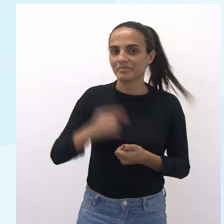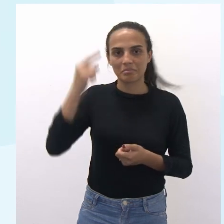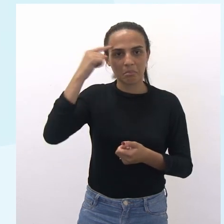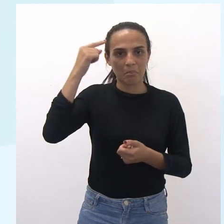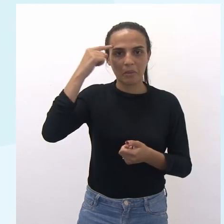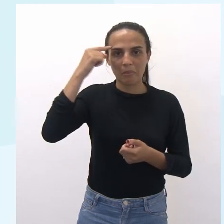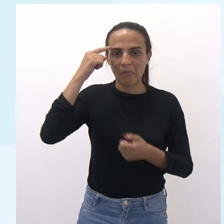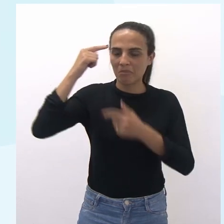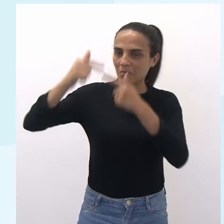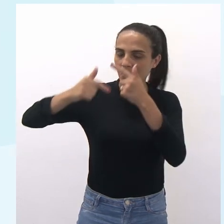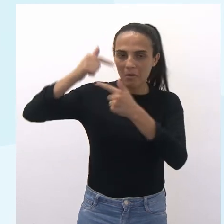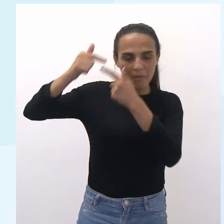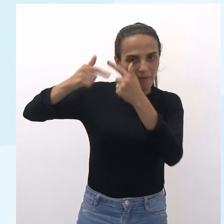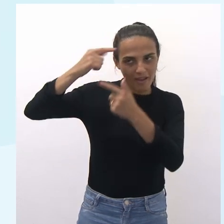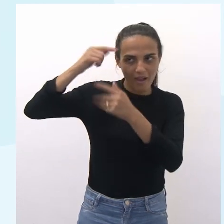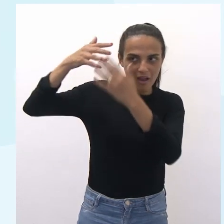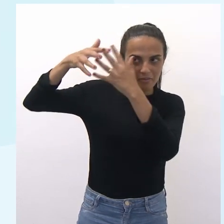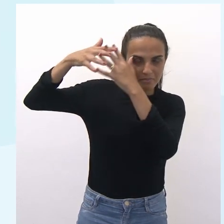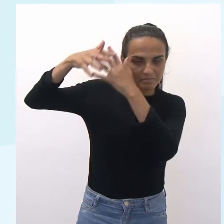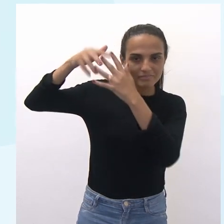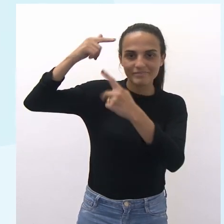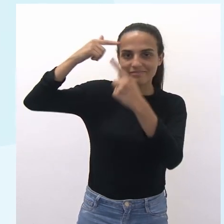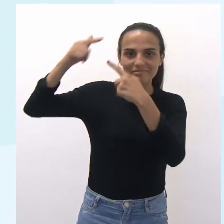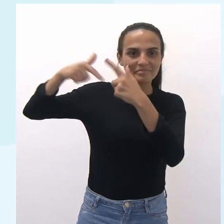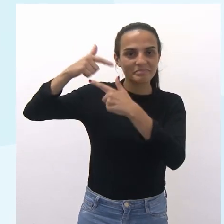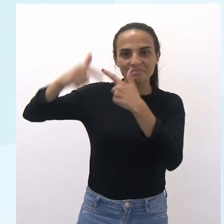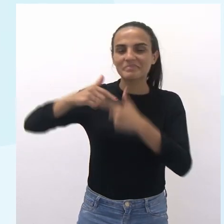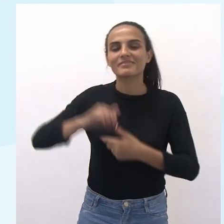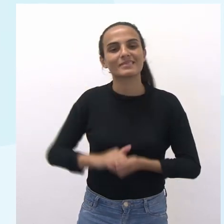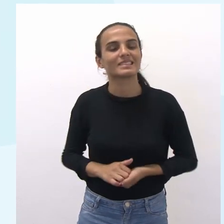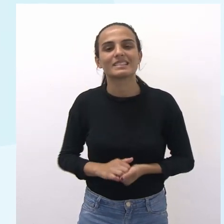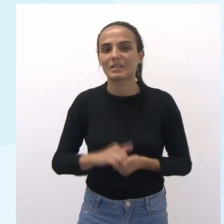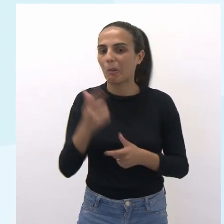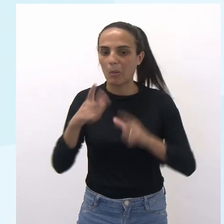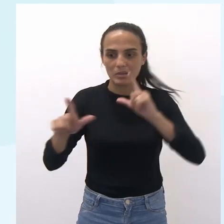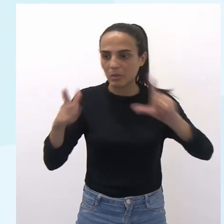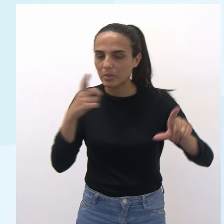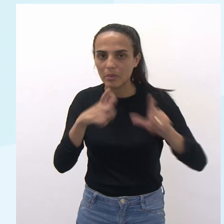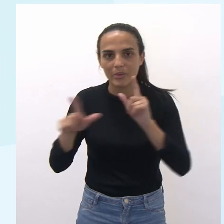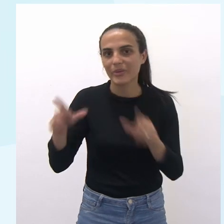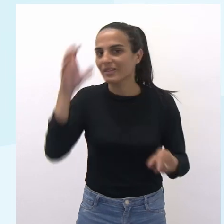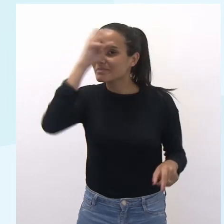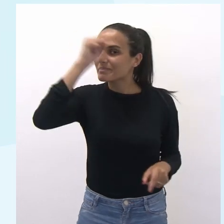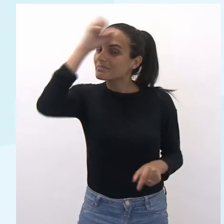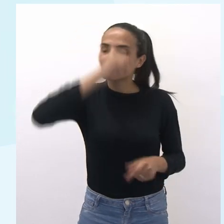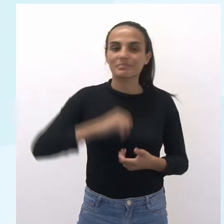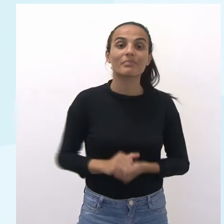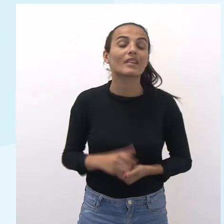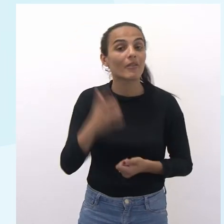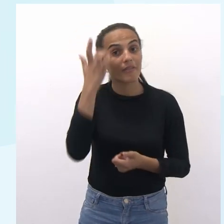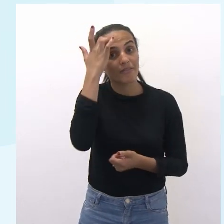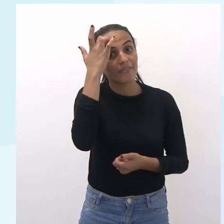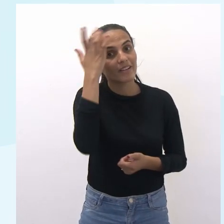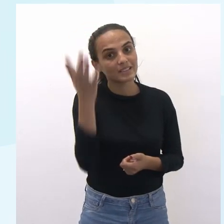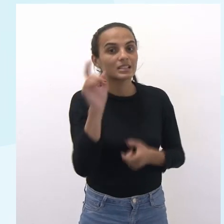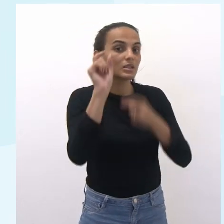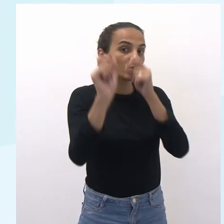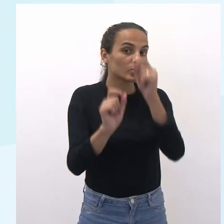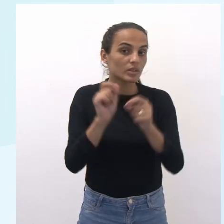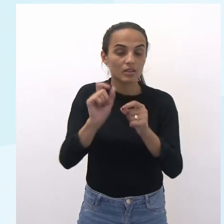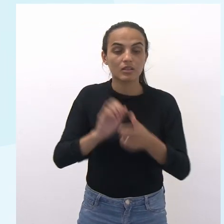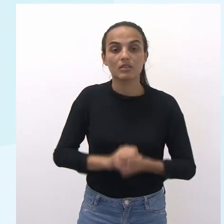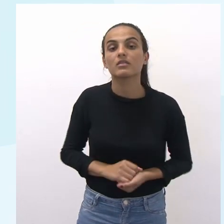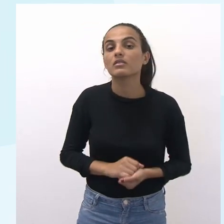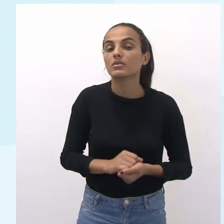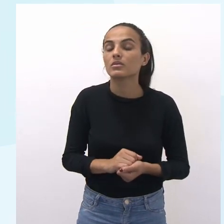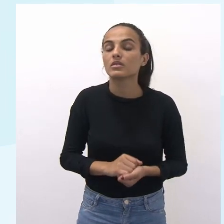Está trabalhando, está se relacionando a várias outras questões. Então, isso facilita bastante